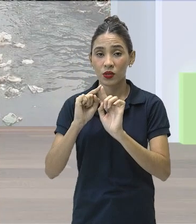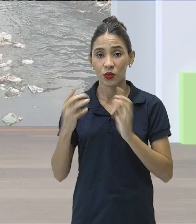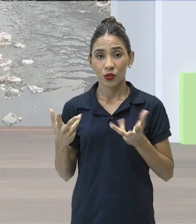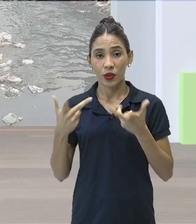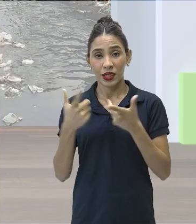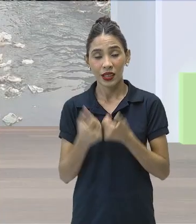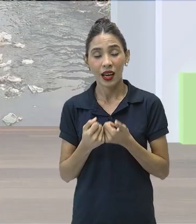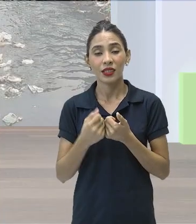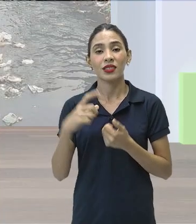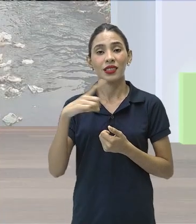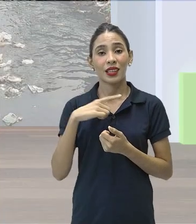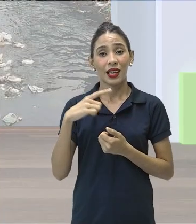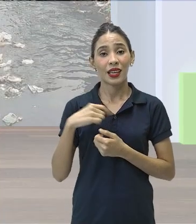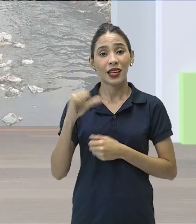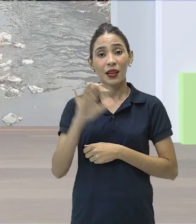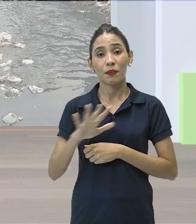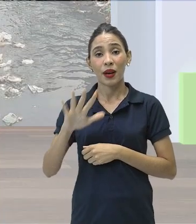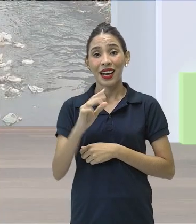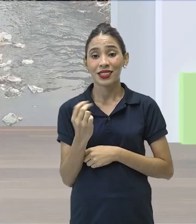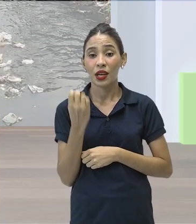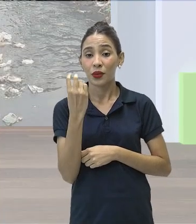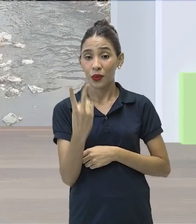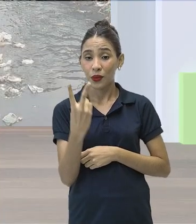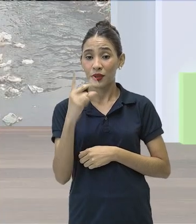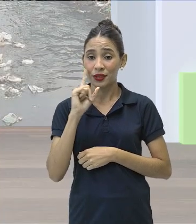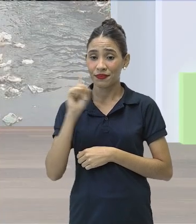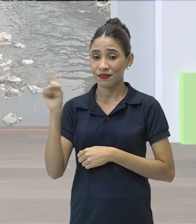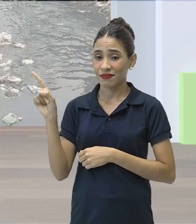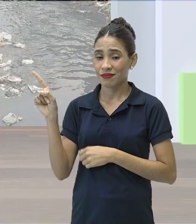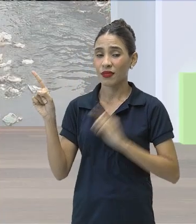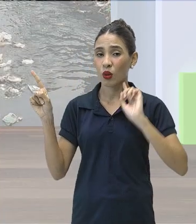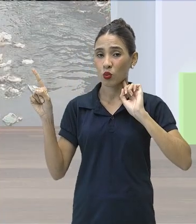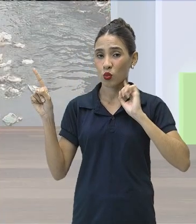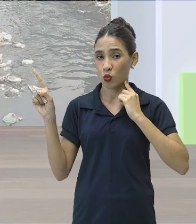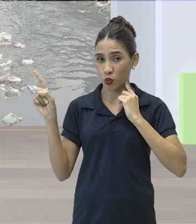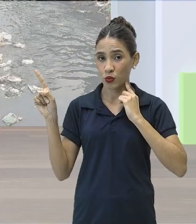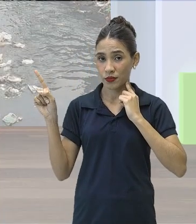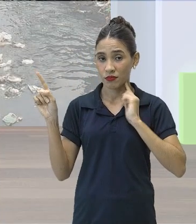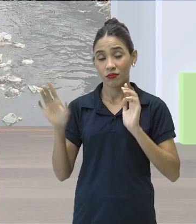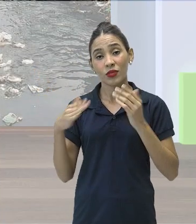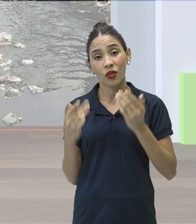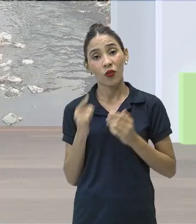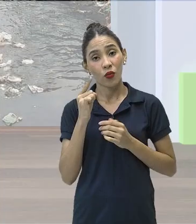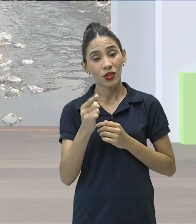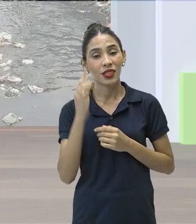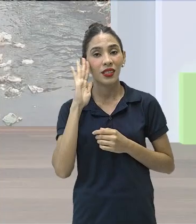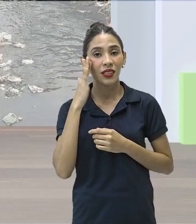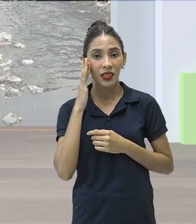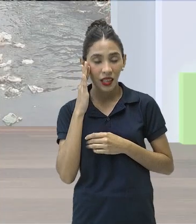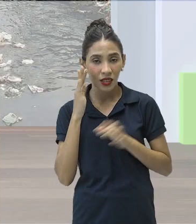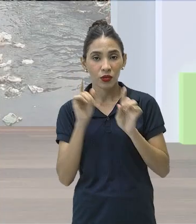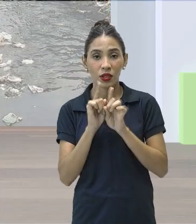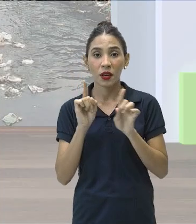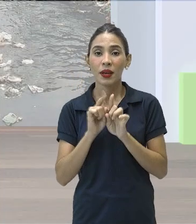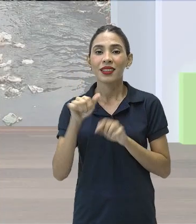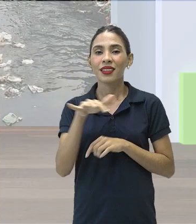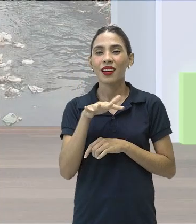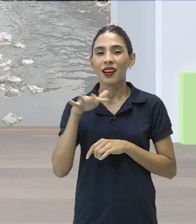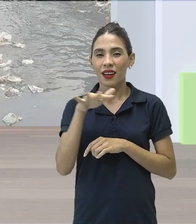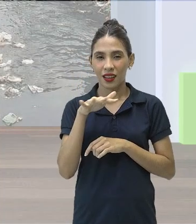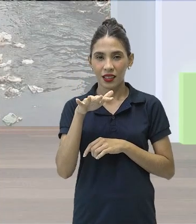ambiente, nós temos aí o outro lado da moeda, né, que é um ambiente poluído. Então, para que vocês entendam a questão do